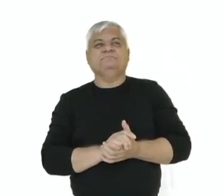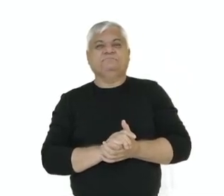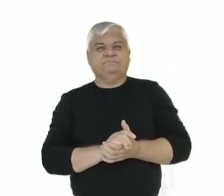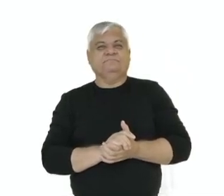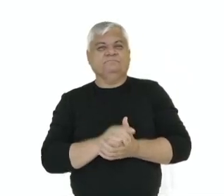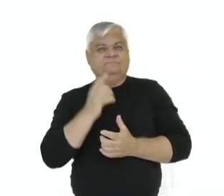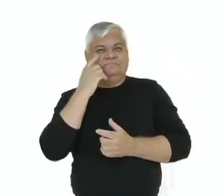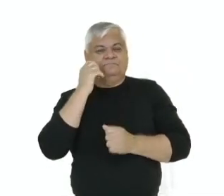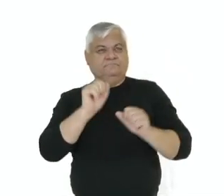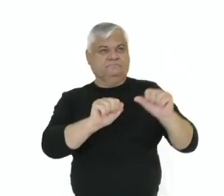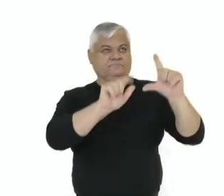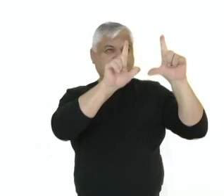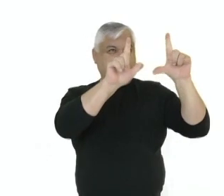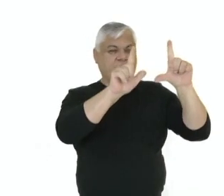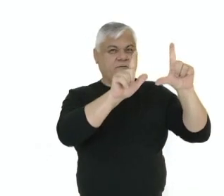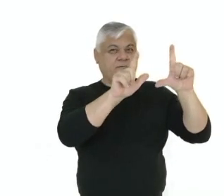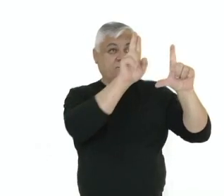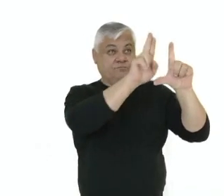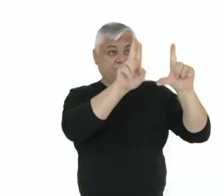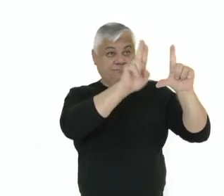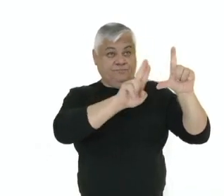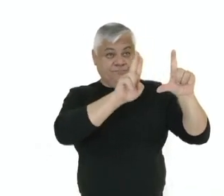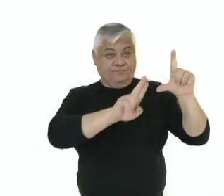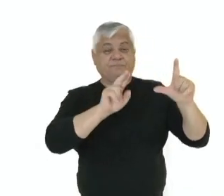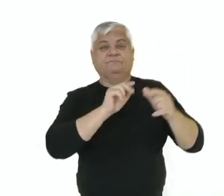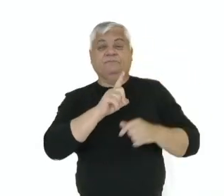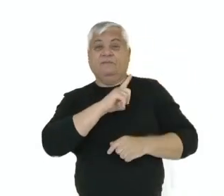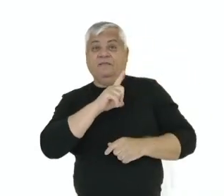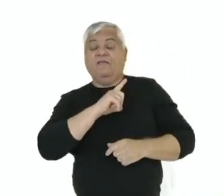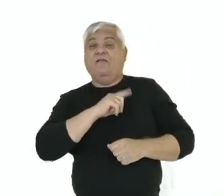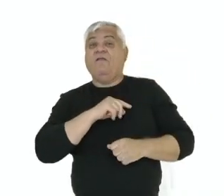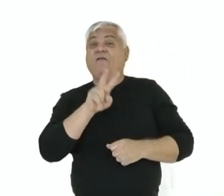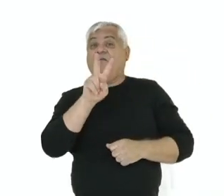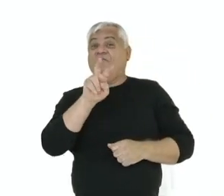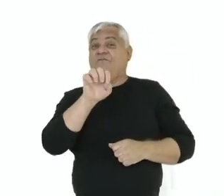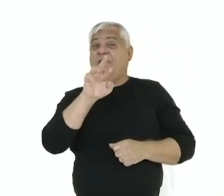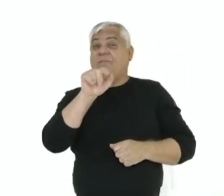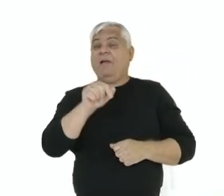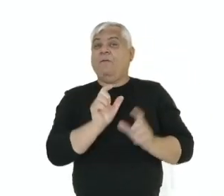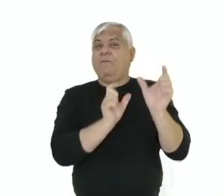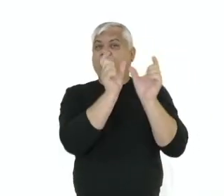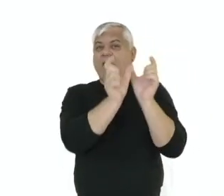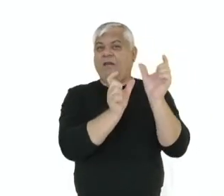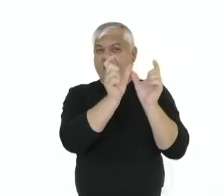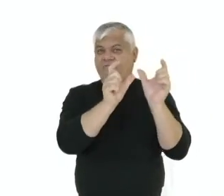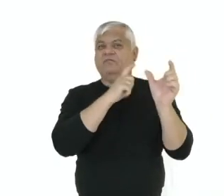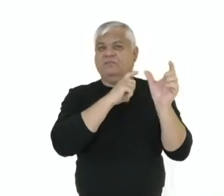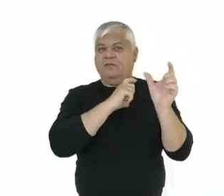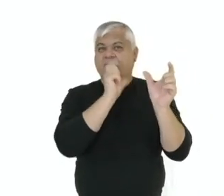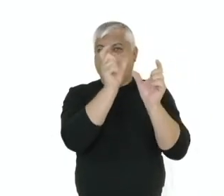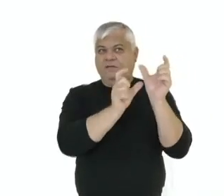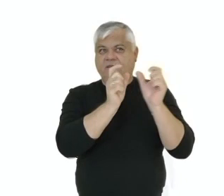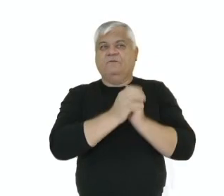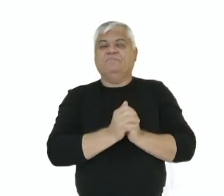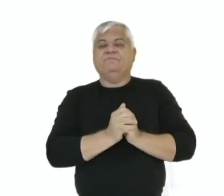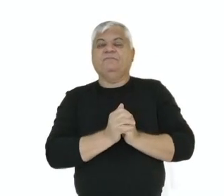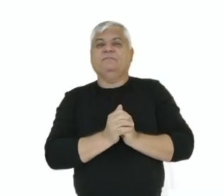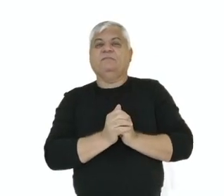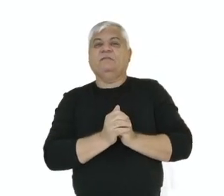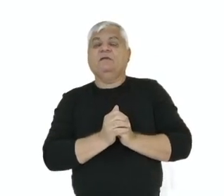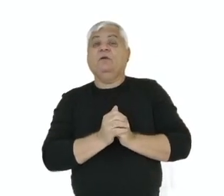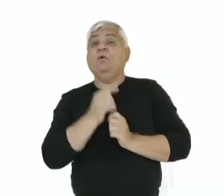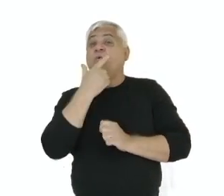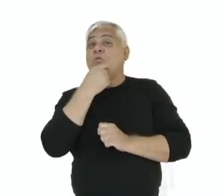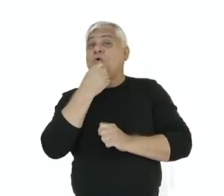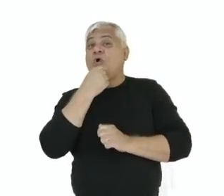parte verbal e a parte não verbal. Na parte não verbal, nós temos um homem e uma criança. E